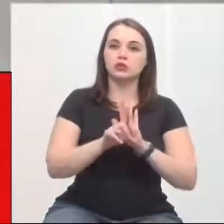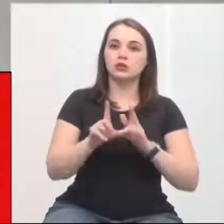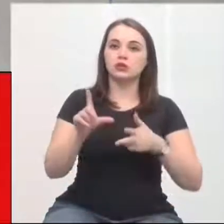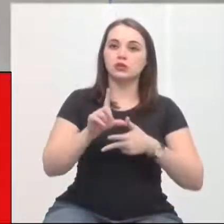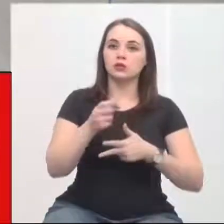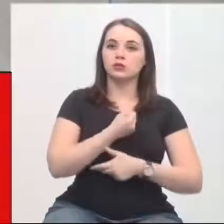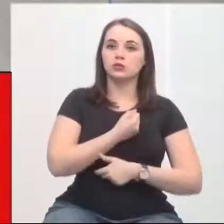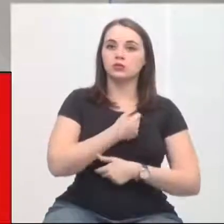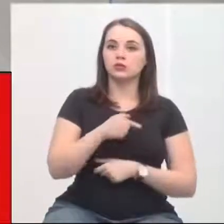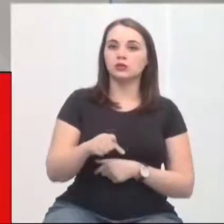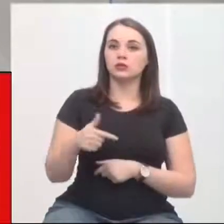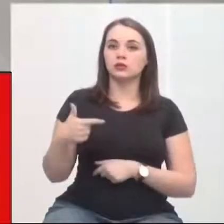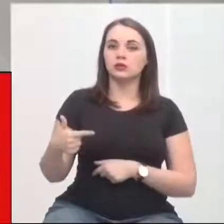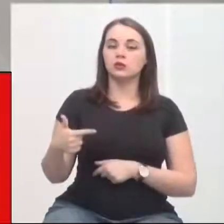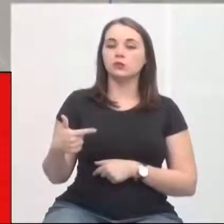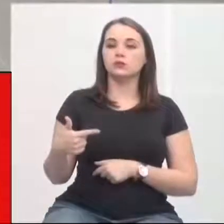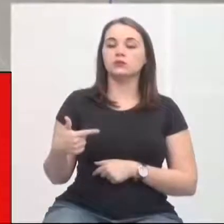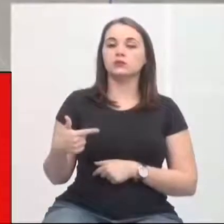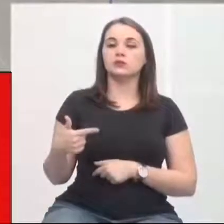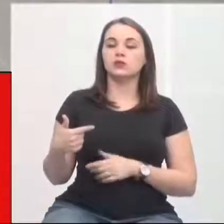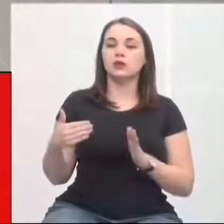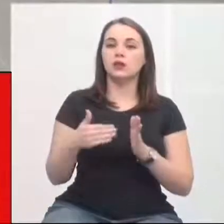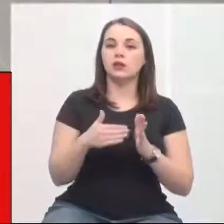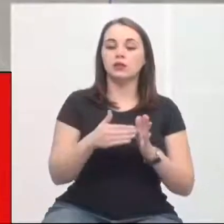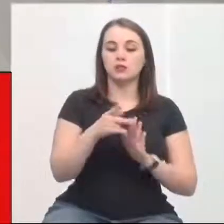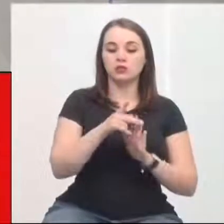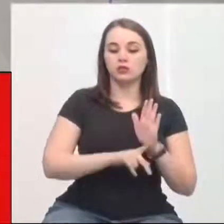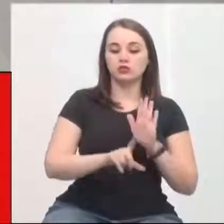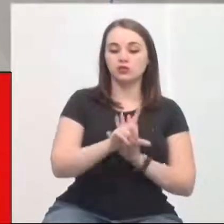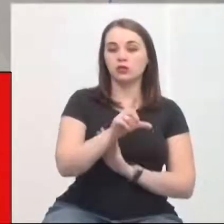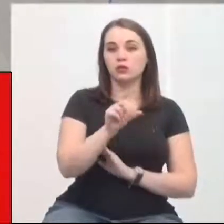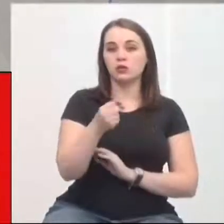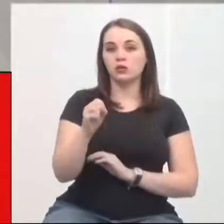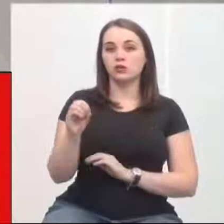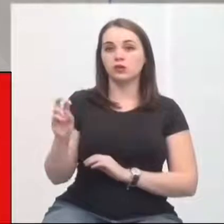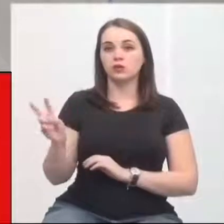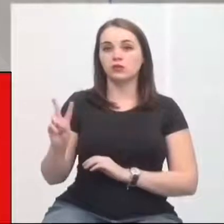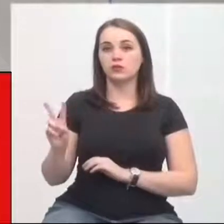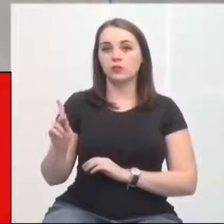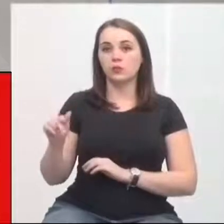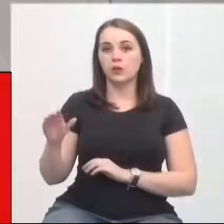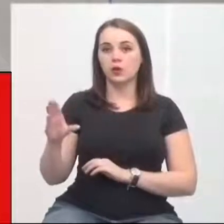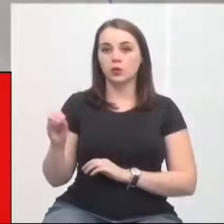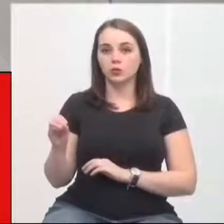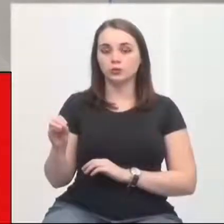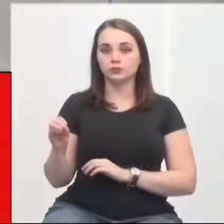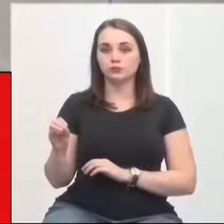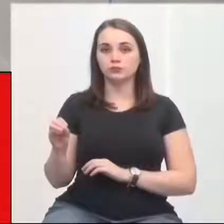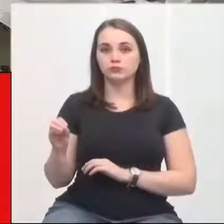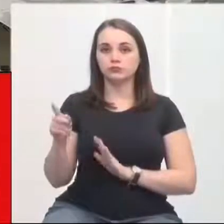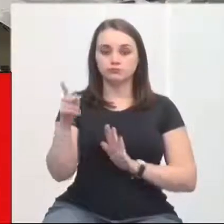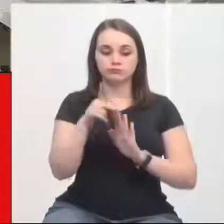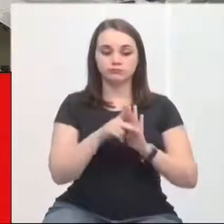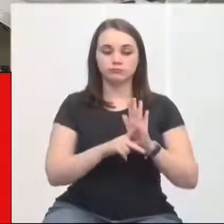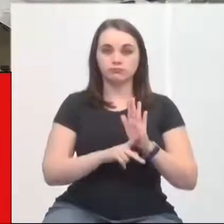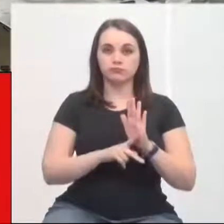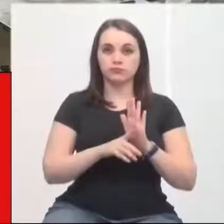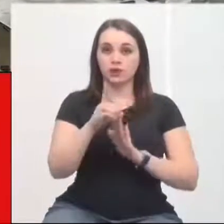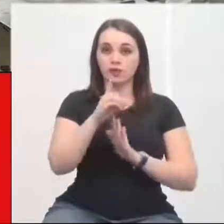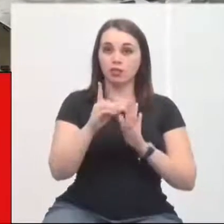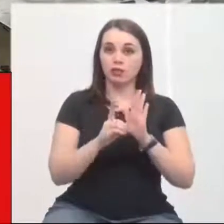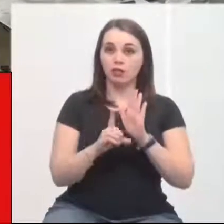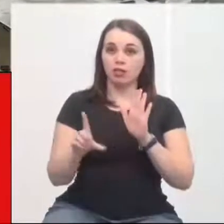PL 72/2021, APL 80/2021, de autoria do vereador Paulo Ferrarese. Projeto de decreto